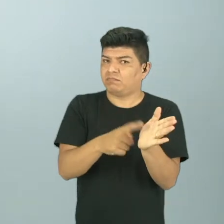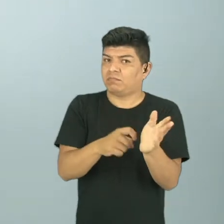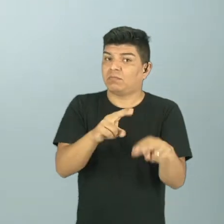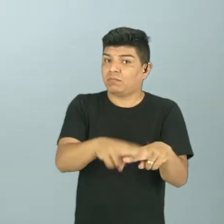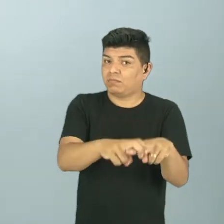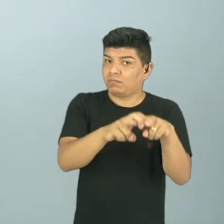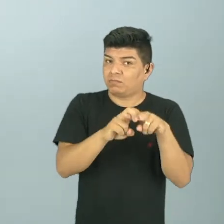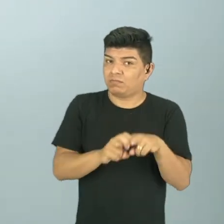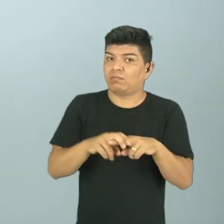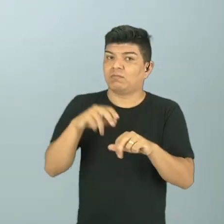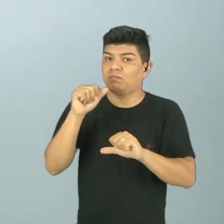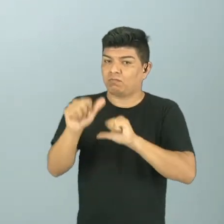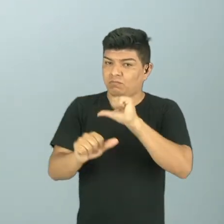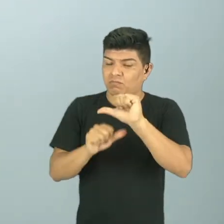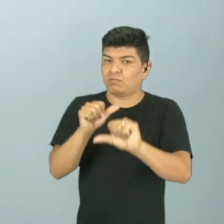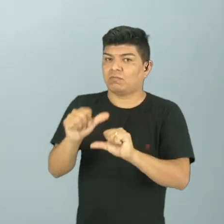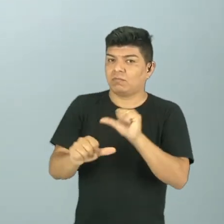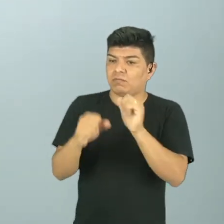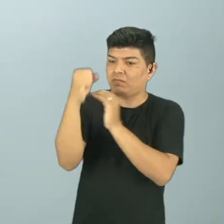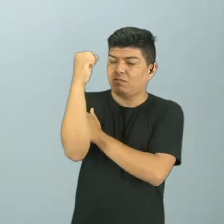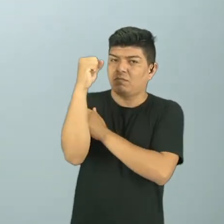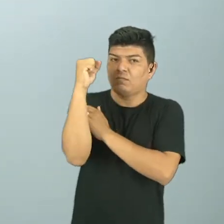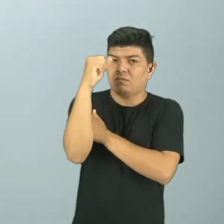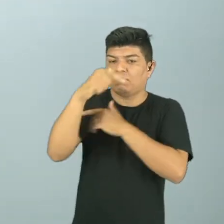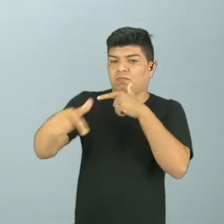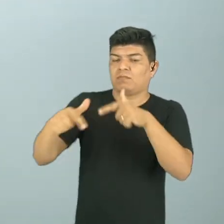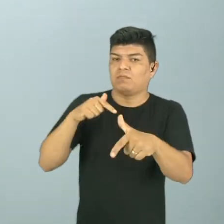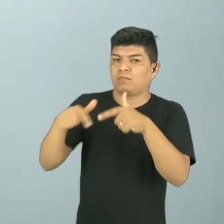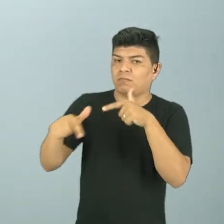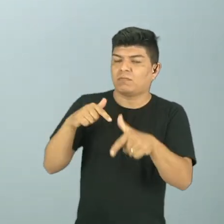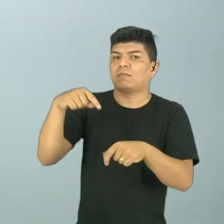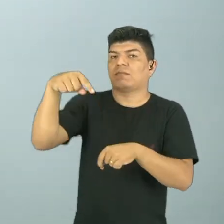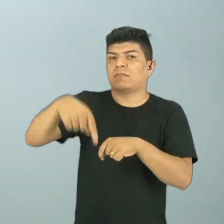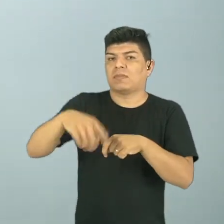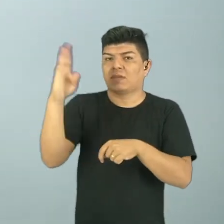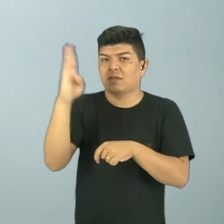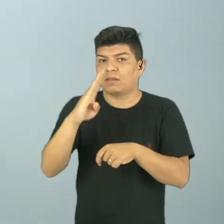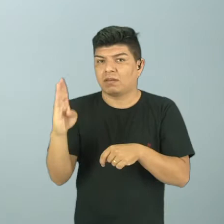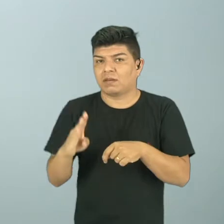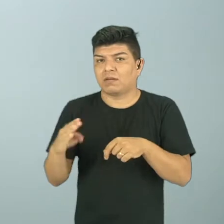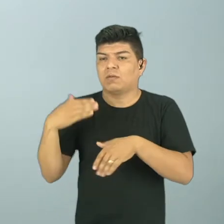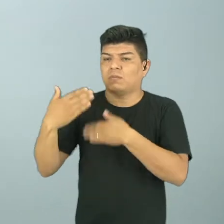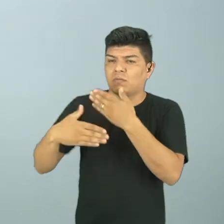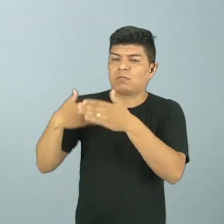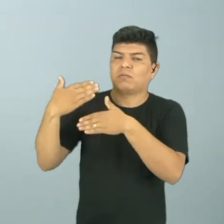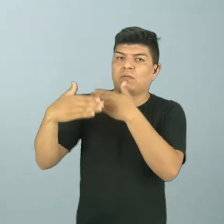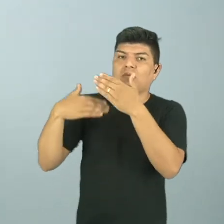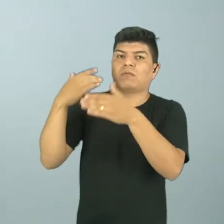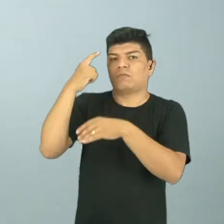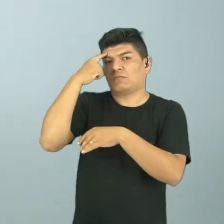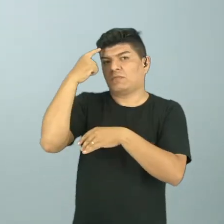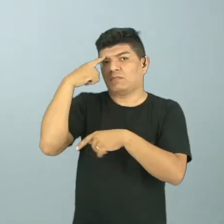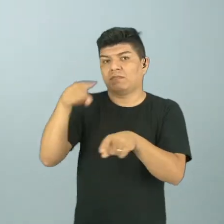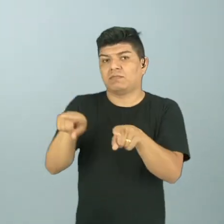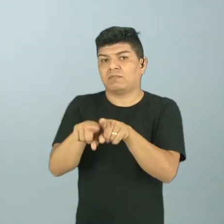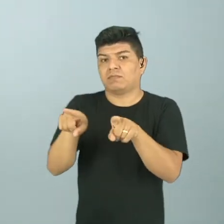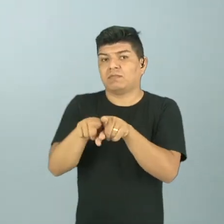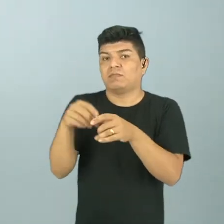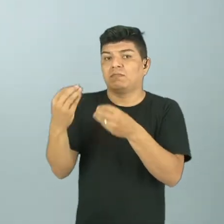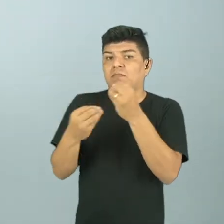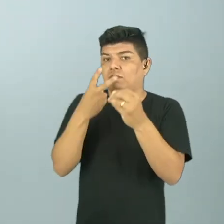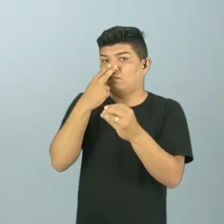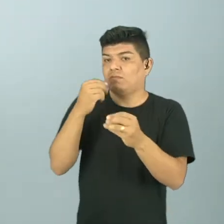de renovação da força de mão de obra de trabalho aqui foi um processo que também foi pensado como um meio